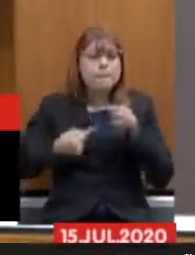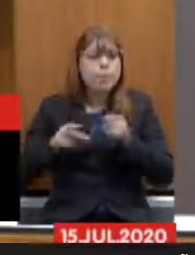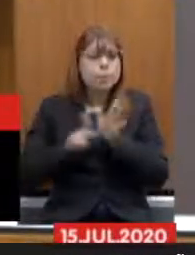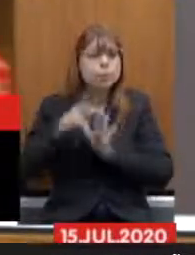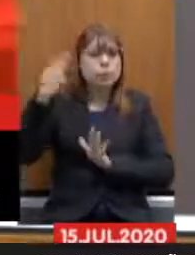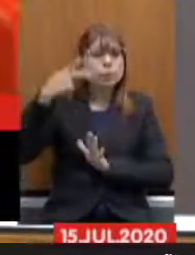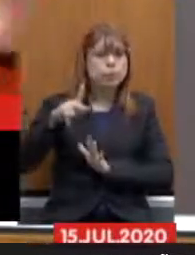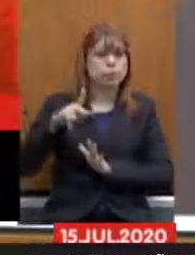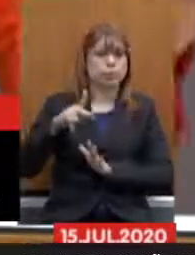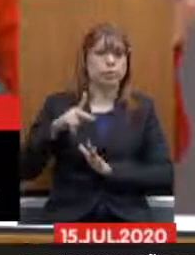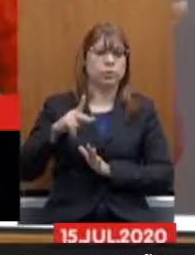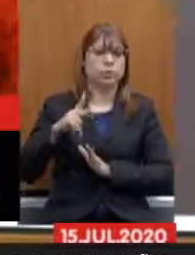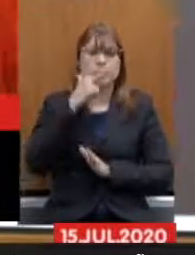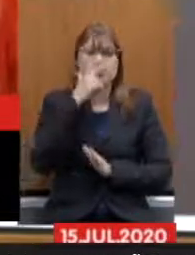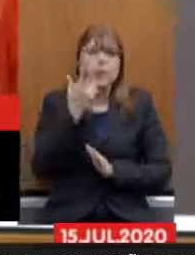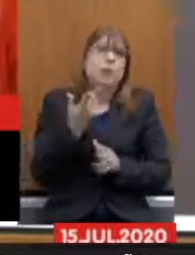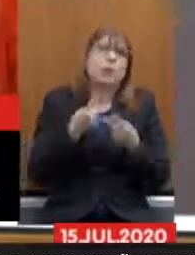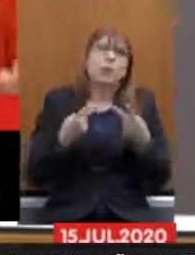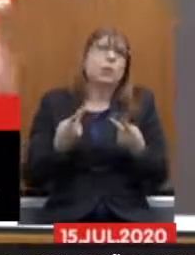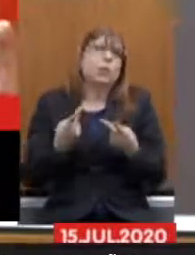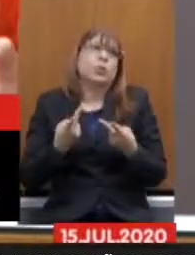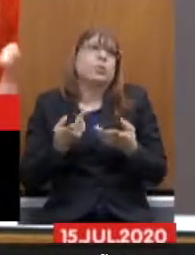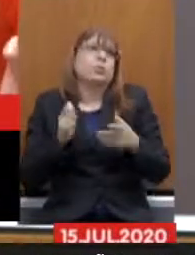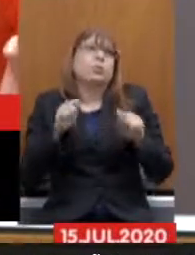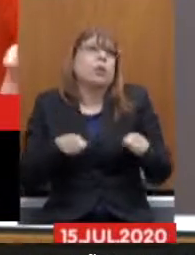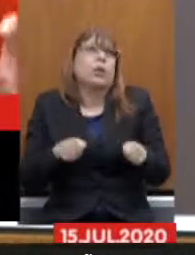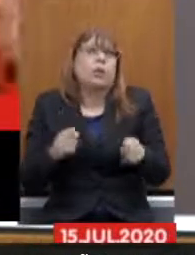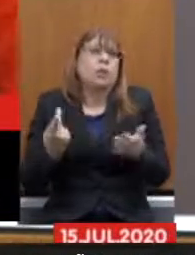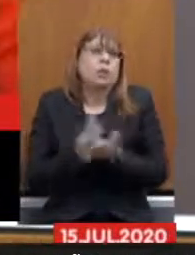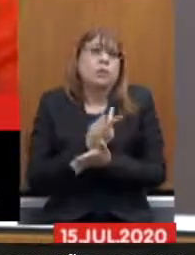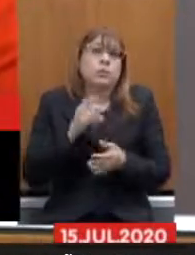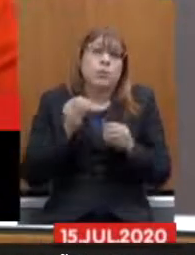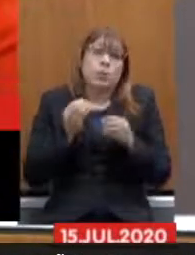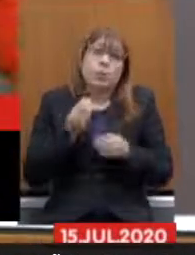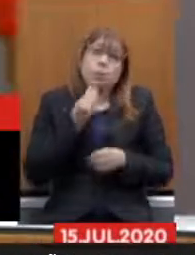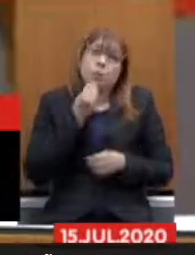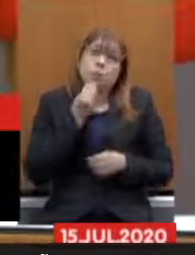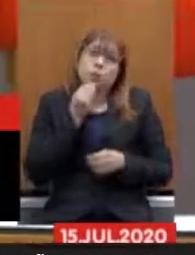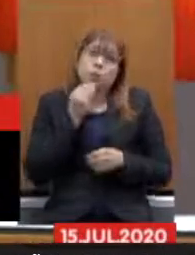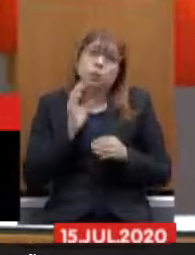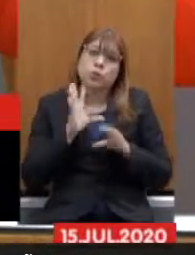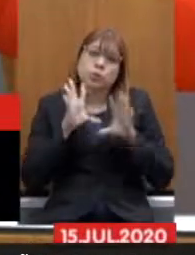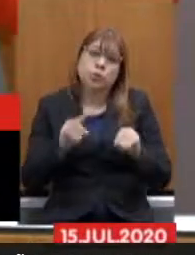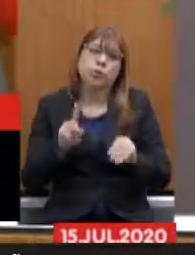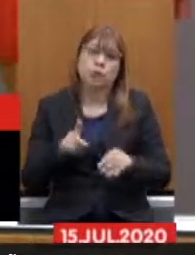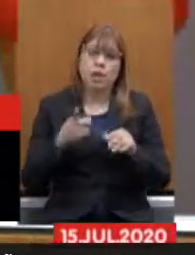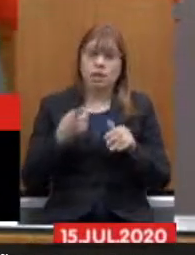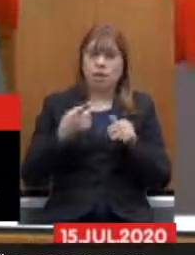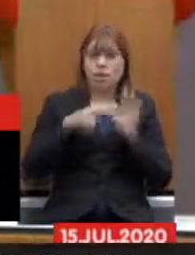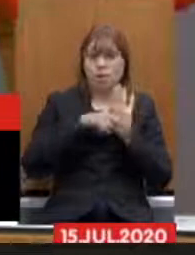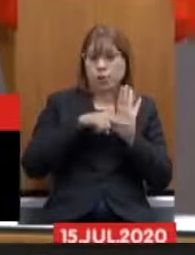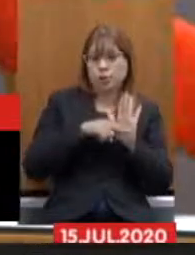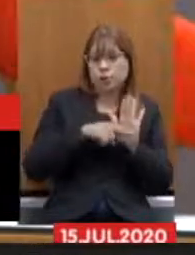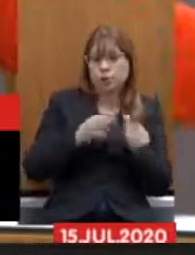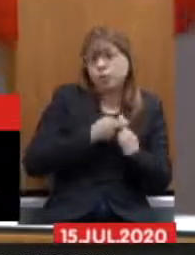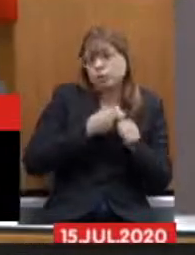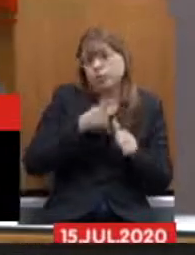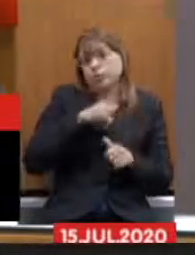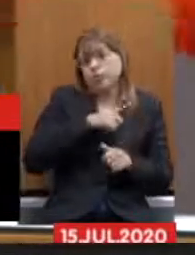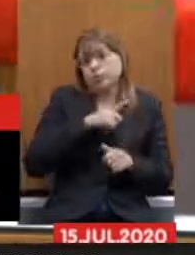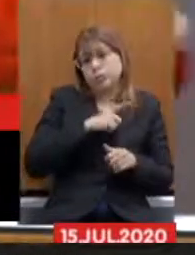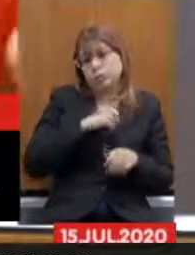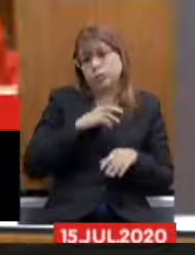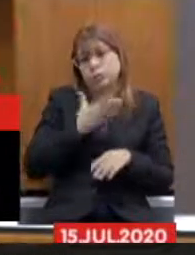agenda política apareceu o governo bolsonaro poderia ter mexido na dívida pública que consome quarenta por cento